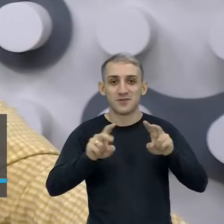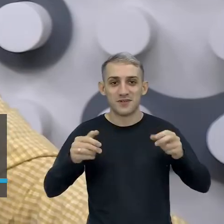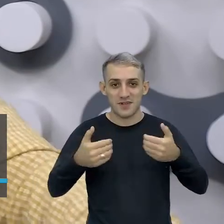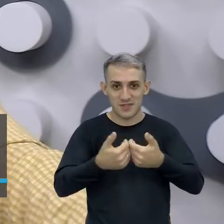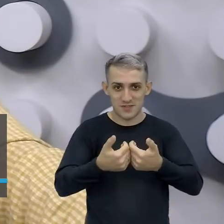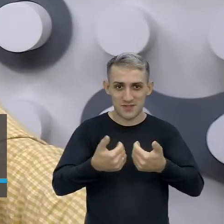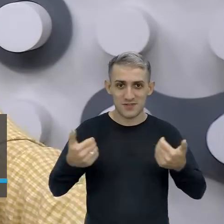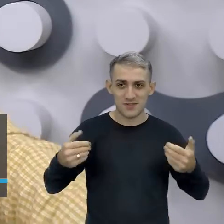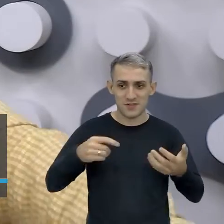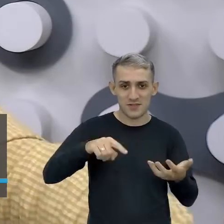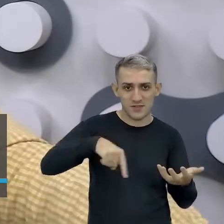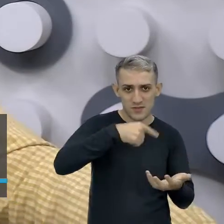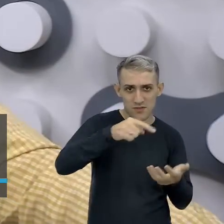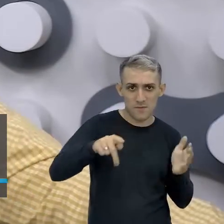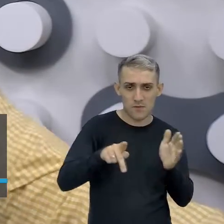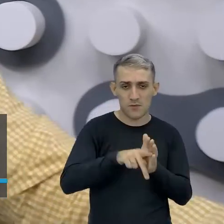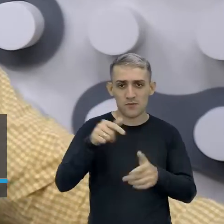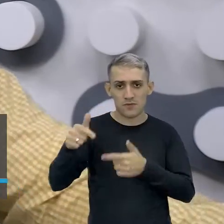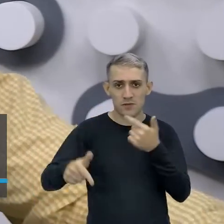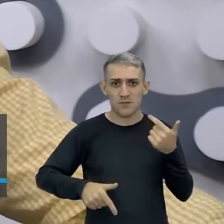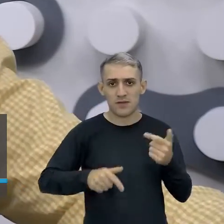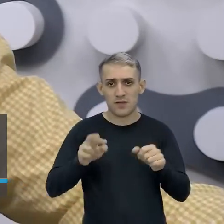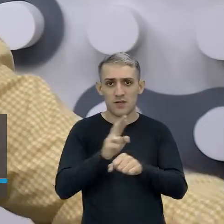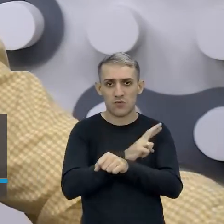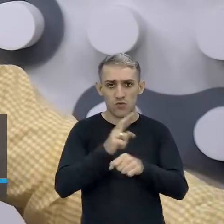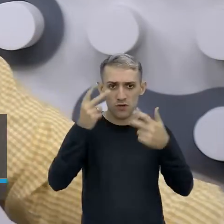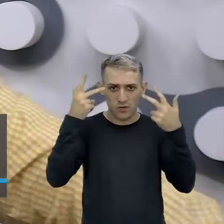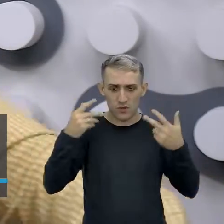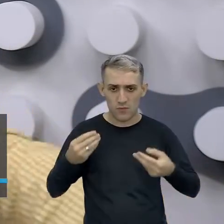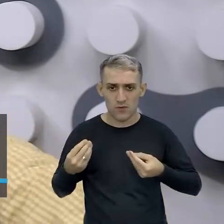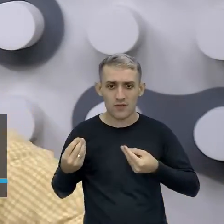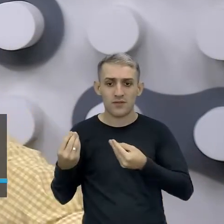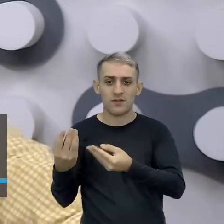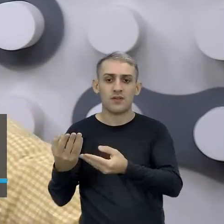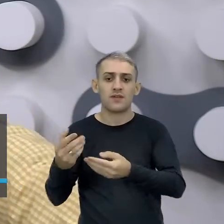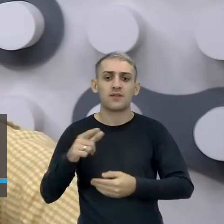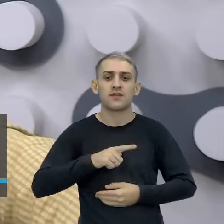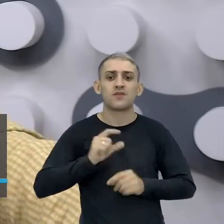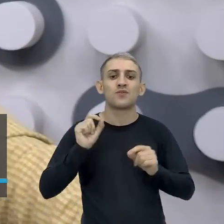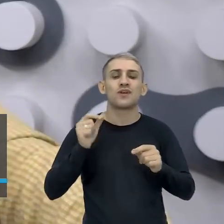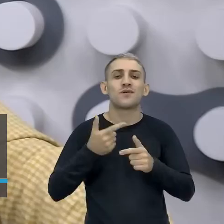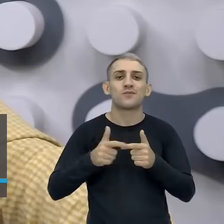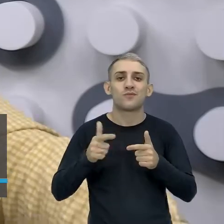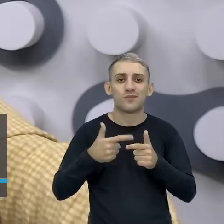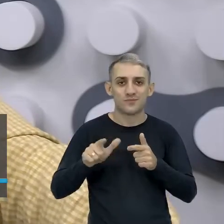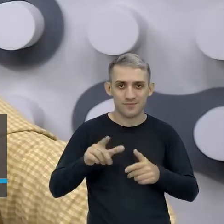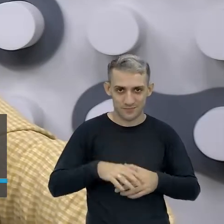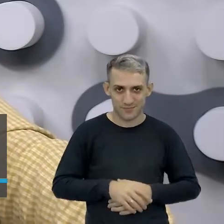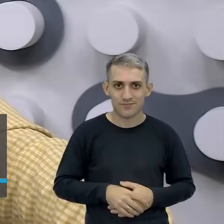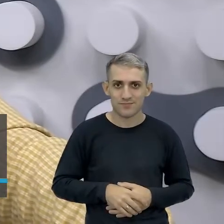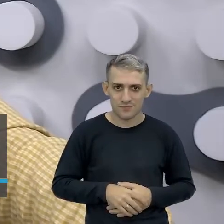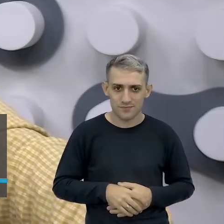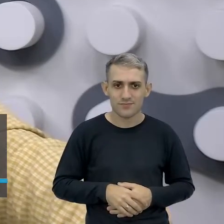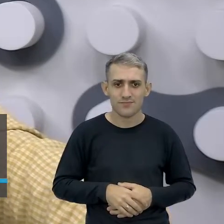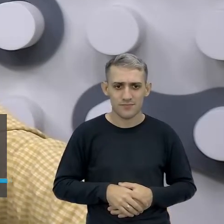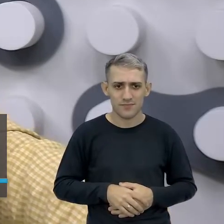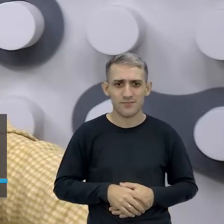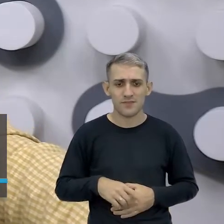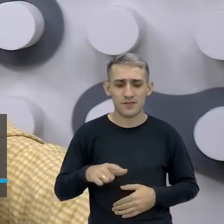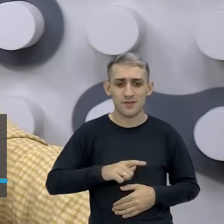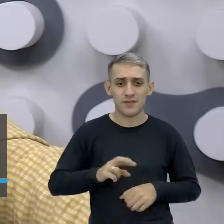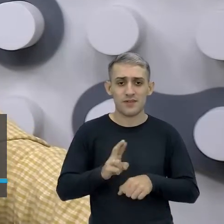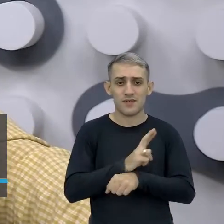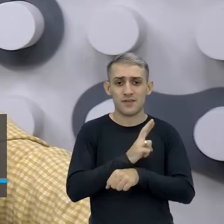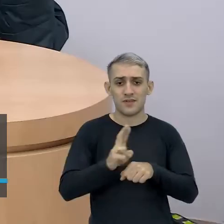do Trabalho, recursos naturais para oferecer, você já tem logo de cara um problema. Você tem